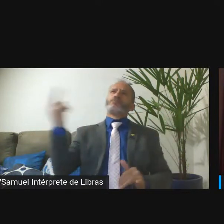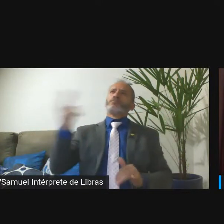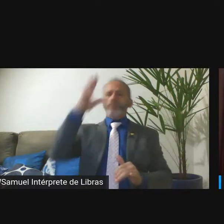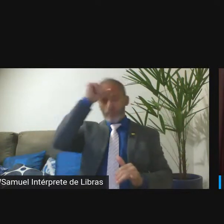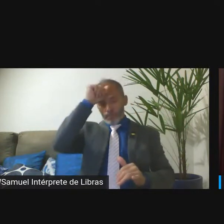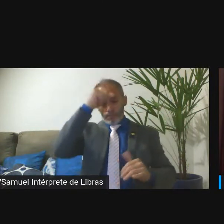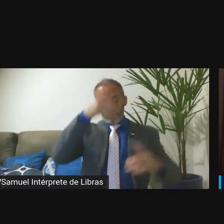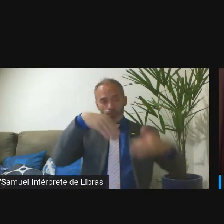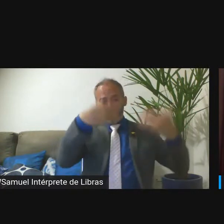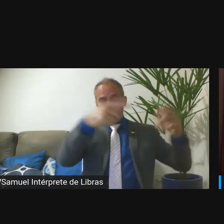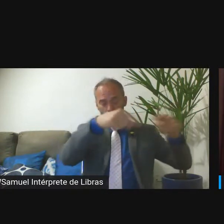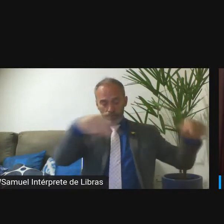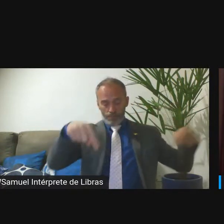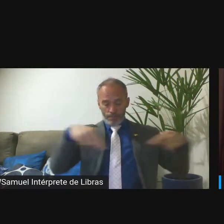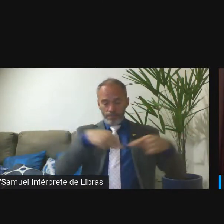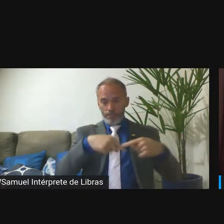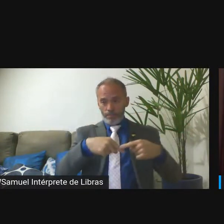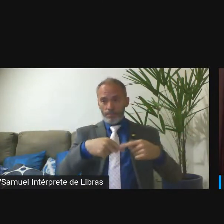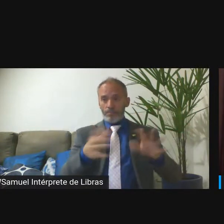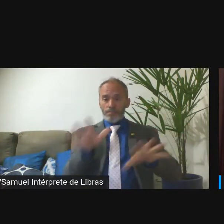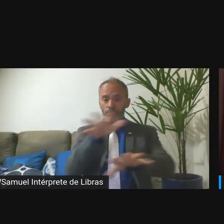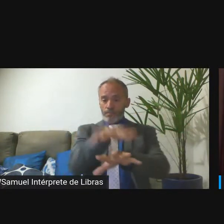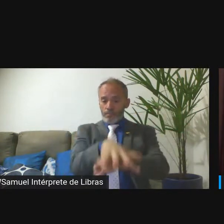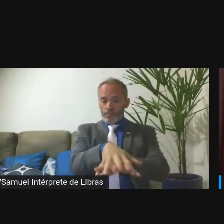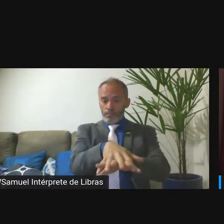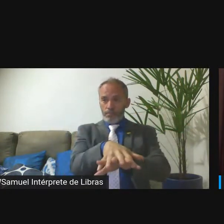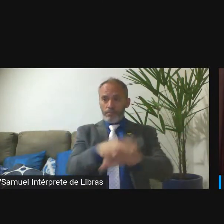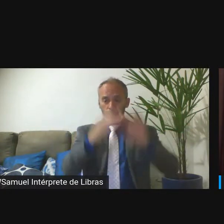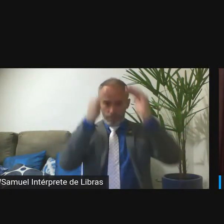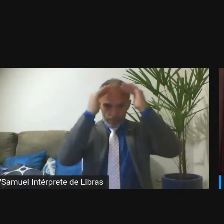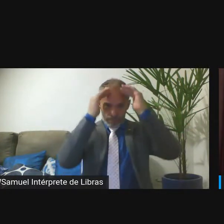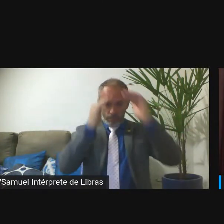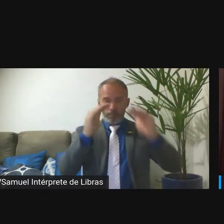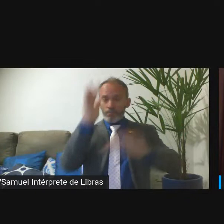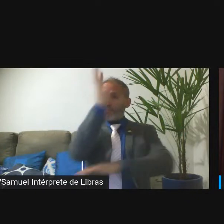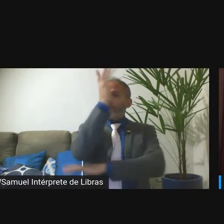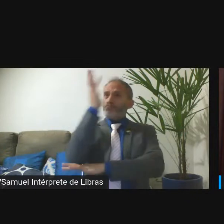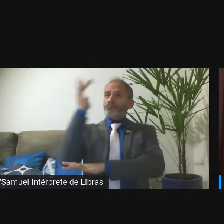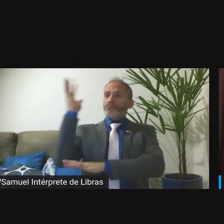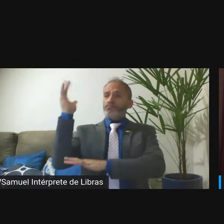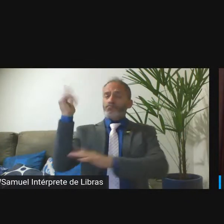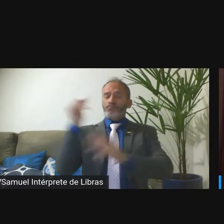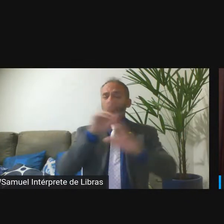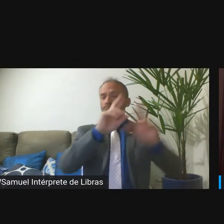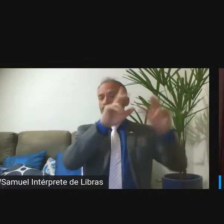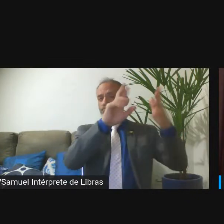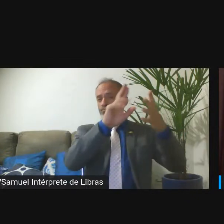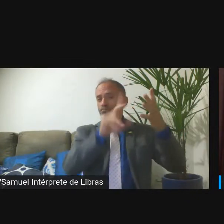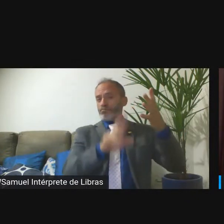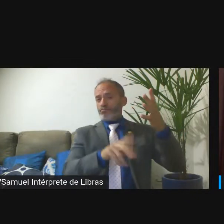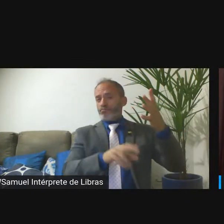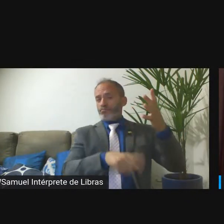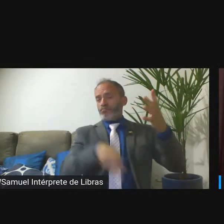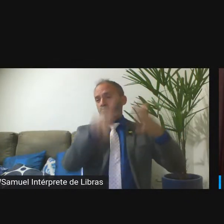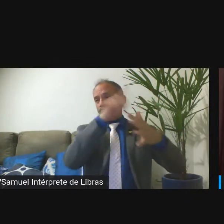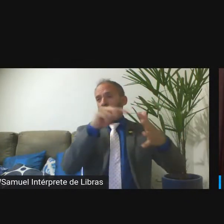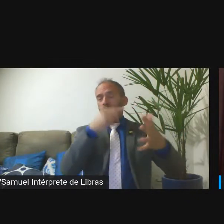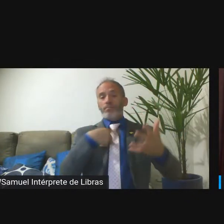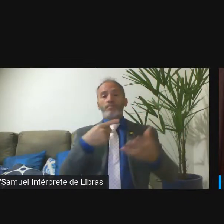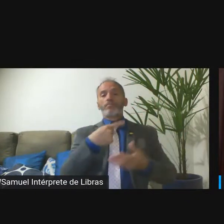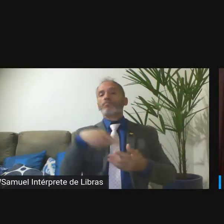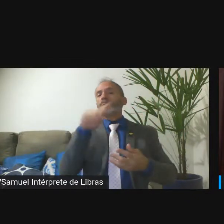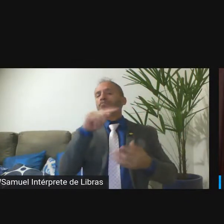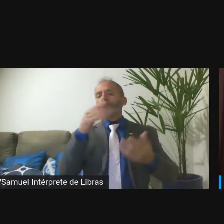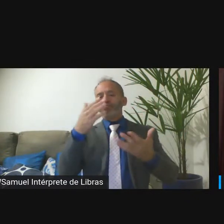sala de aula, como inclusão, respeito ao meio ambiente e às diversidades. Desejo a todos